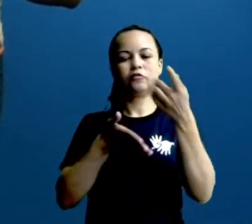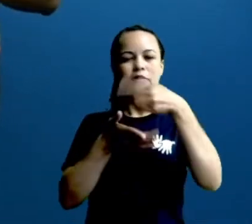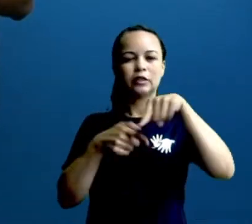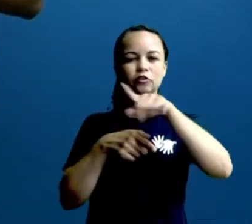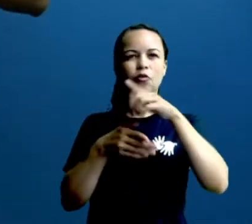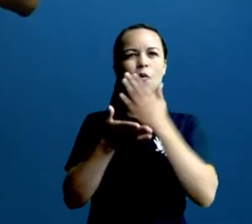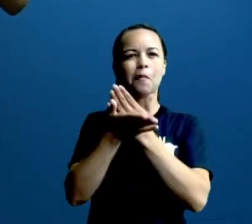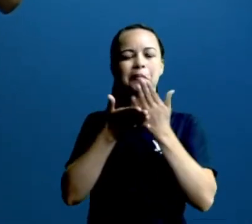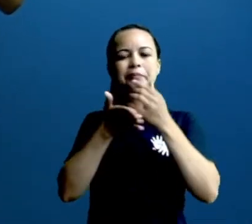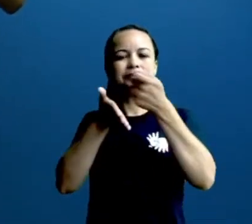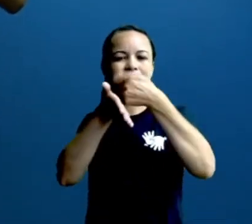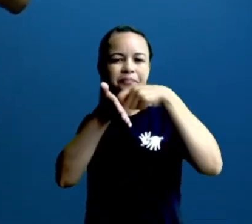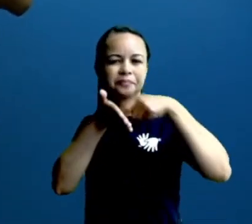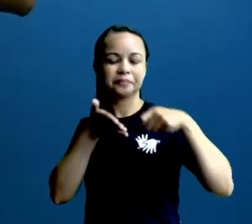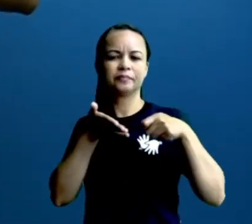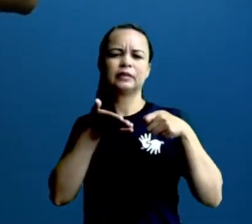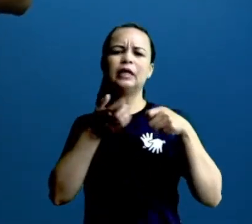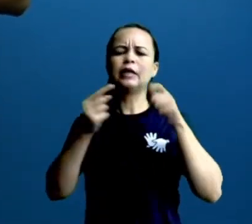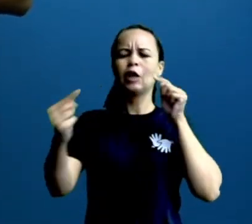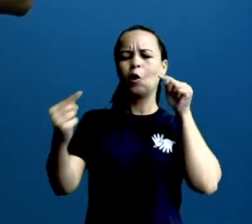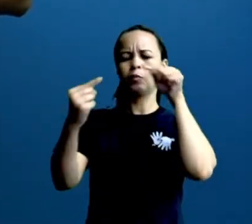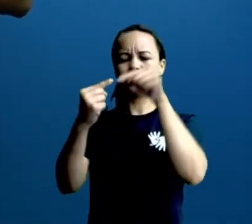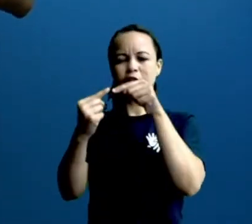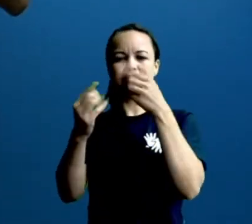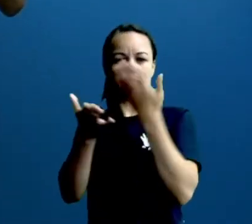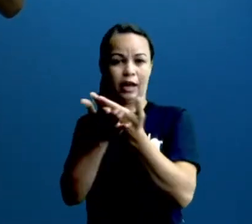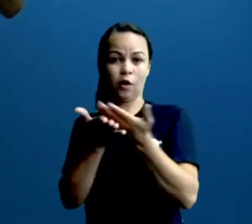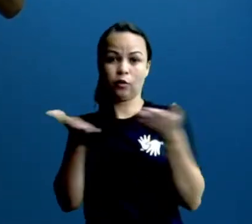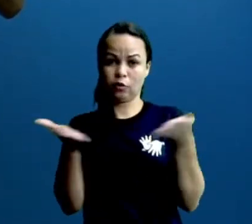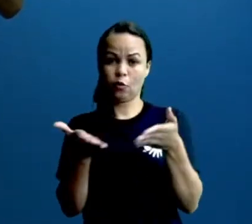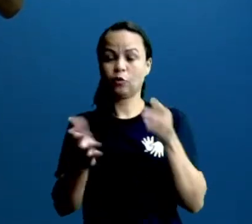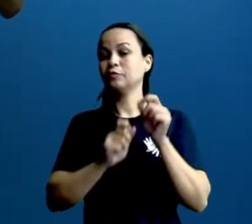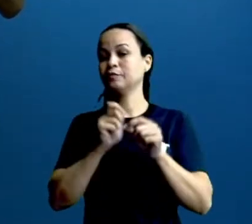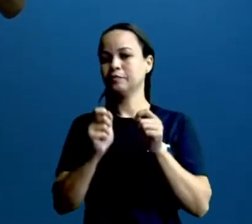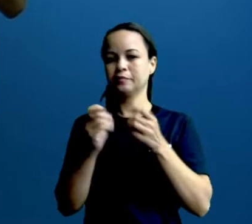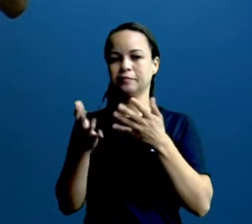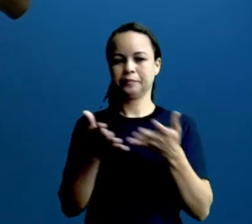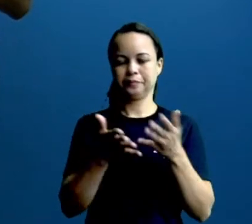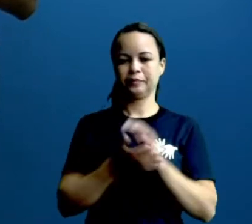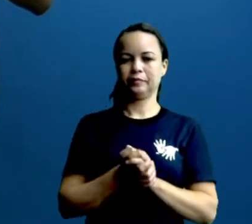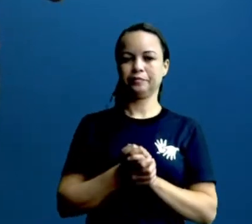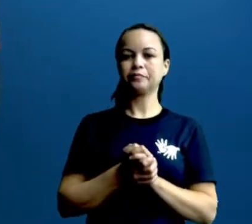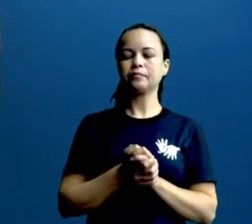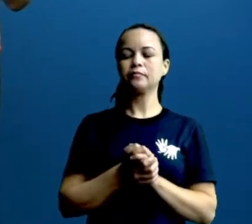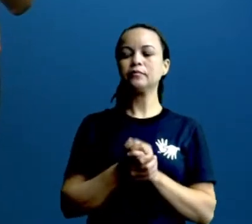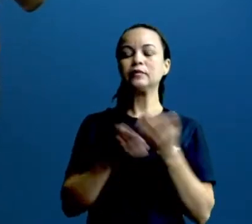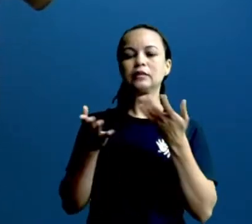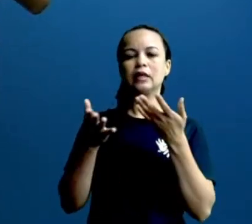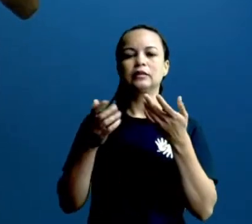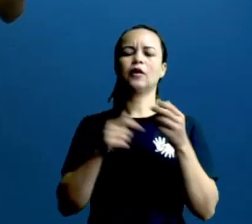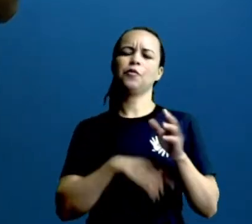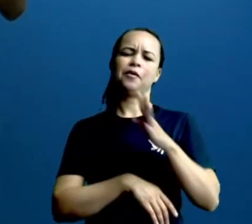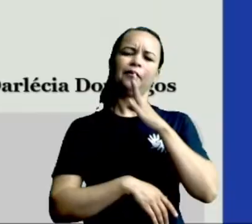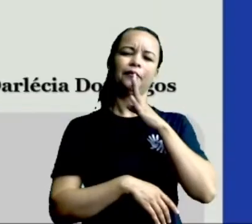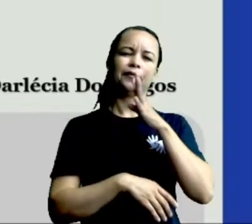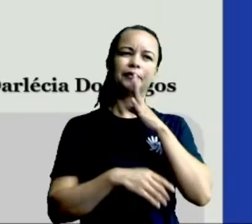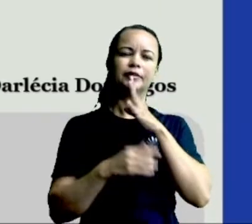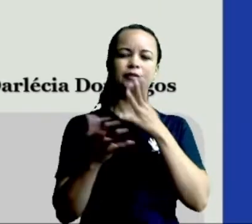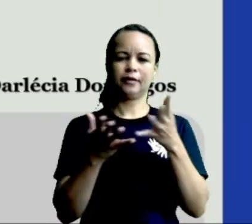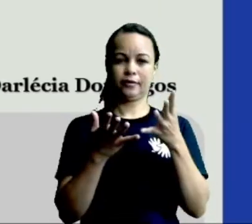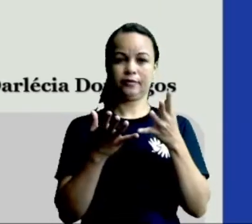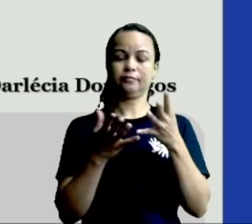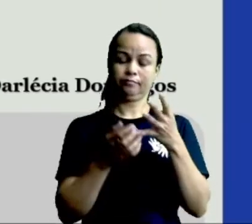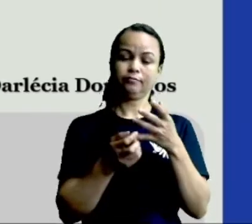antes nós temos o objetivo da aula de hoje. Então, foca só no objetivo, que é reconhecer, é